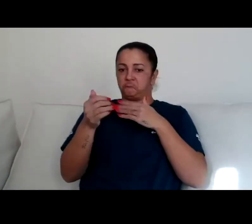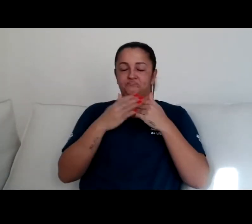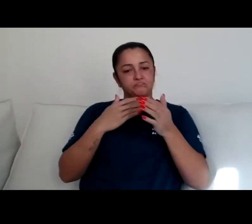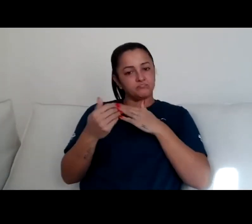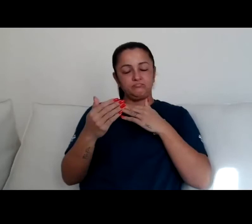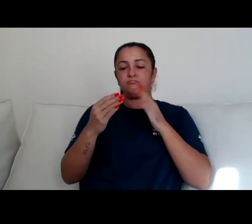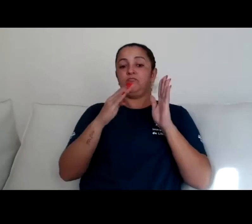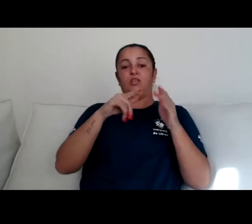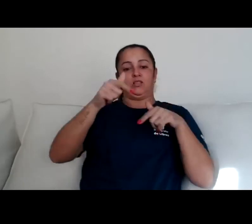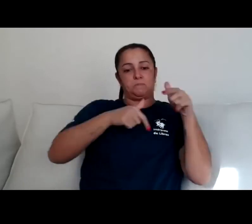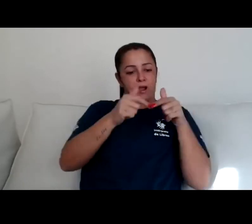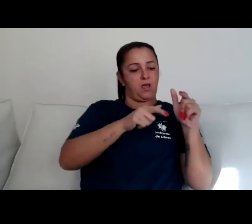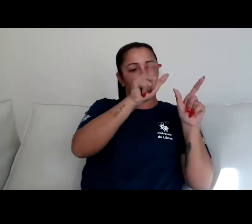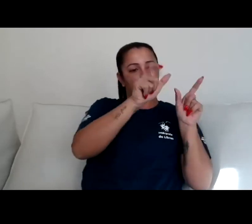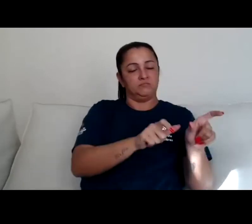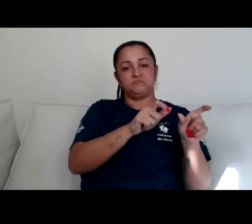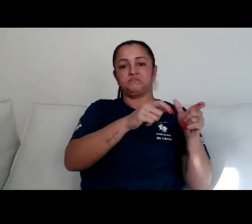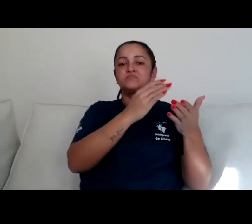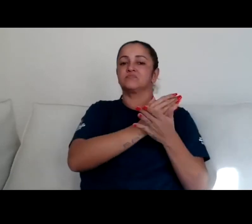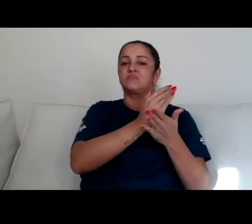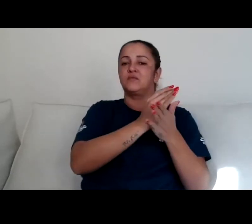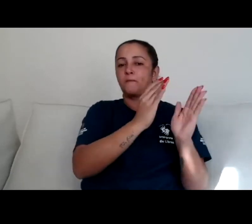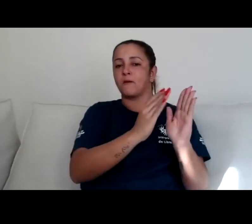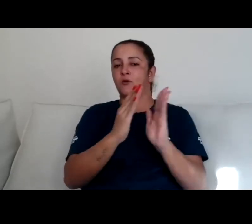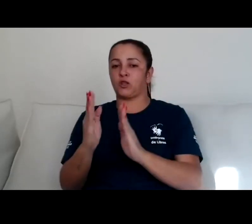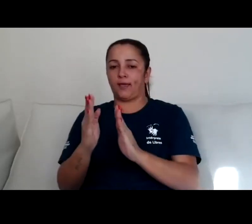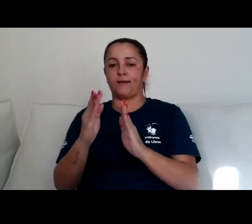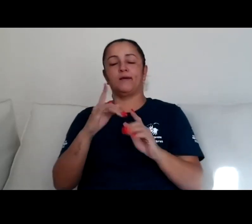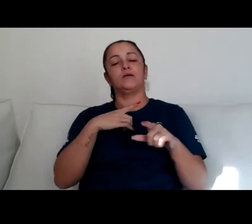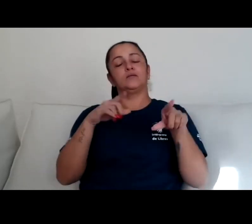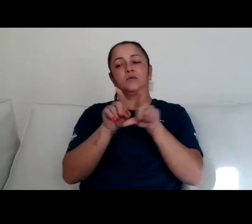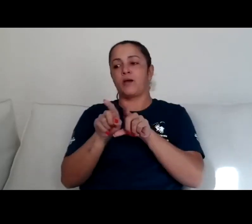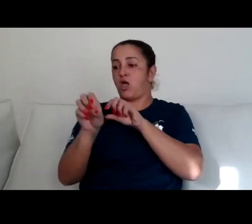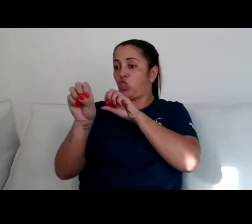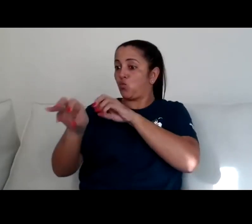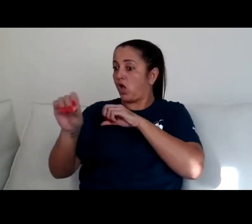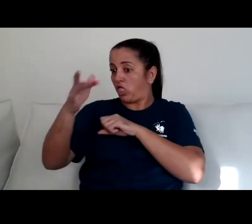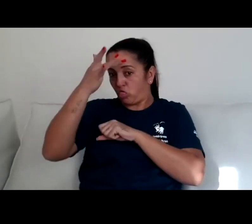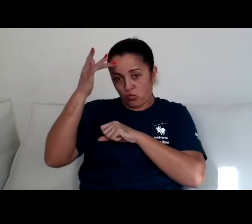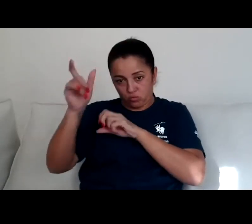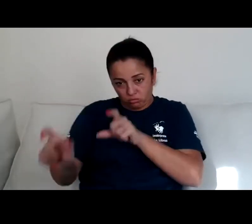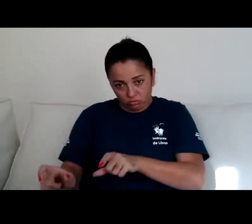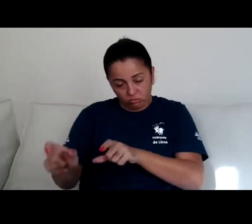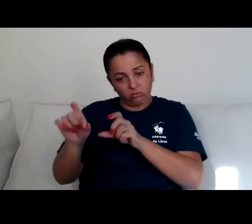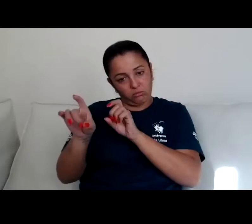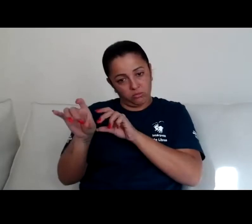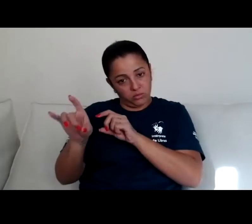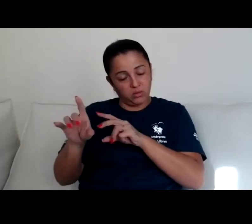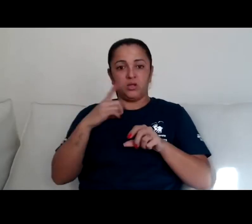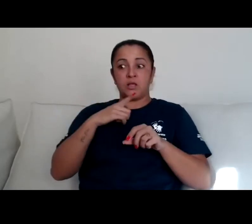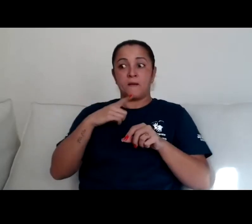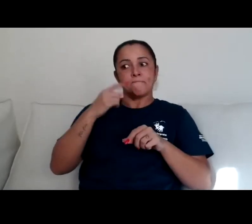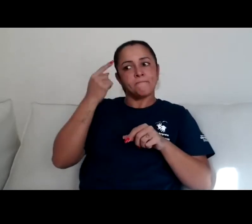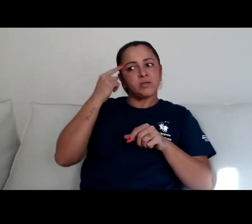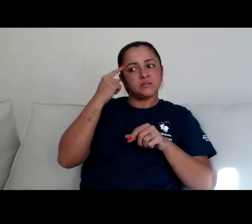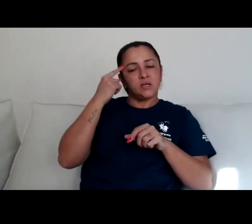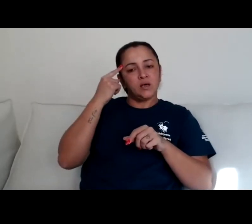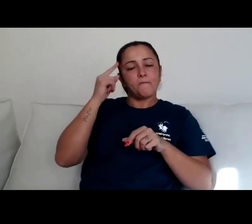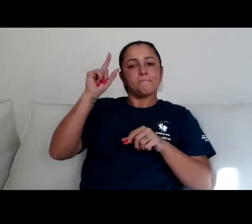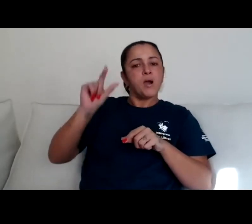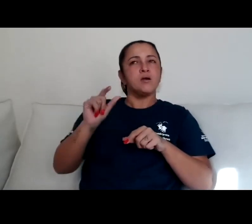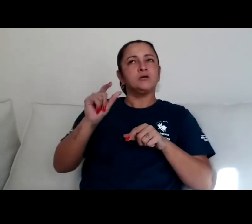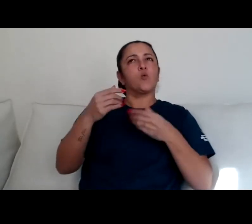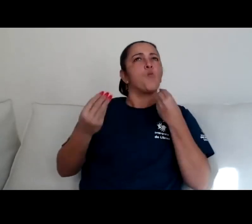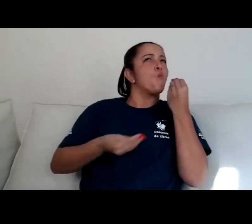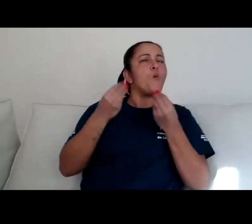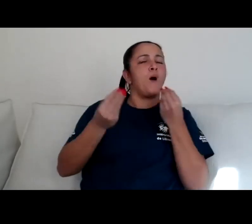opinião, seja educador, vai pensar meios e estratégias para desenvolver uma